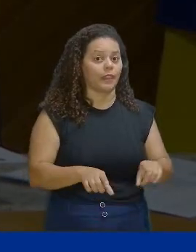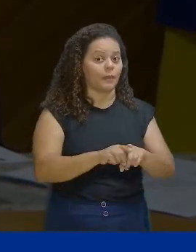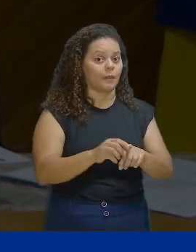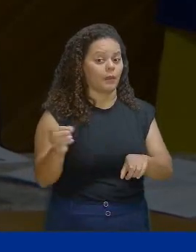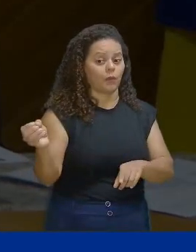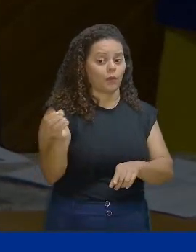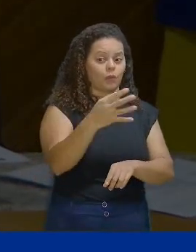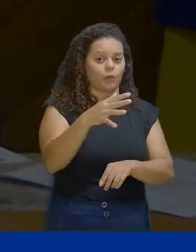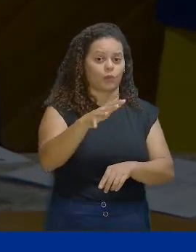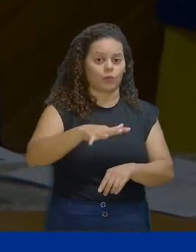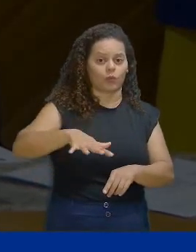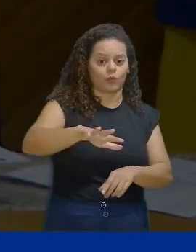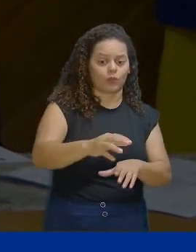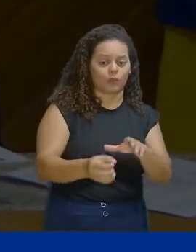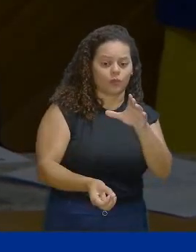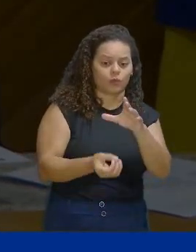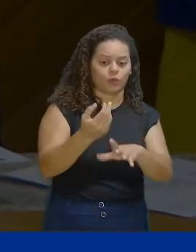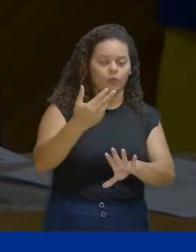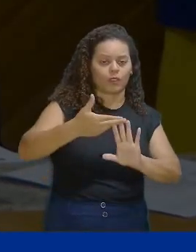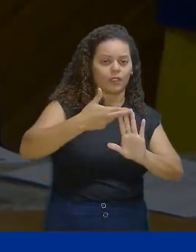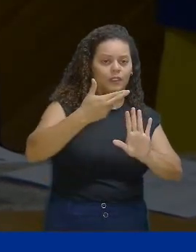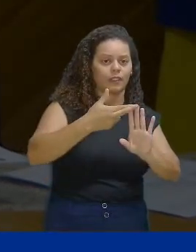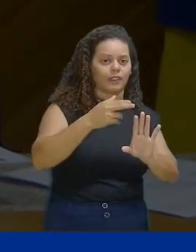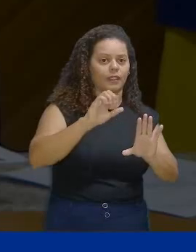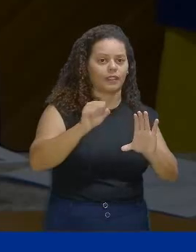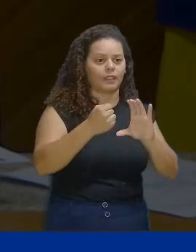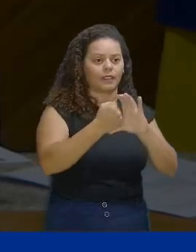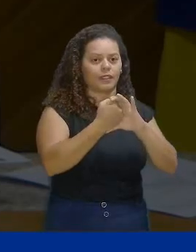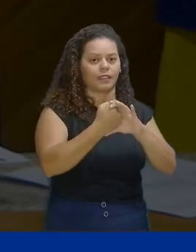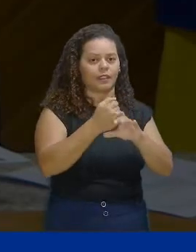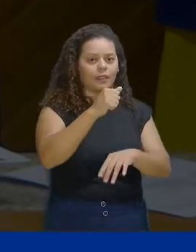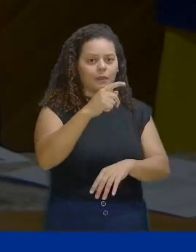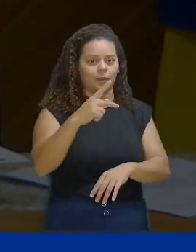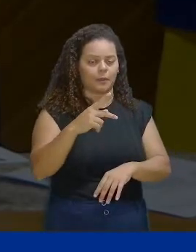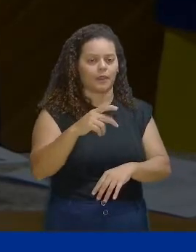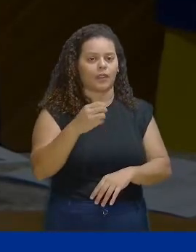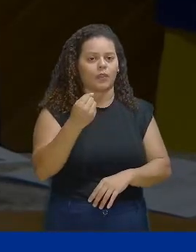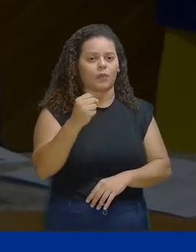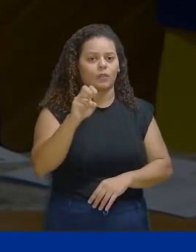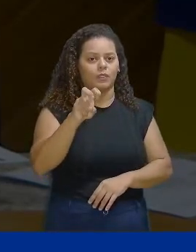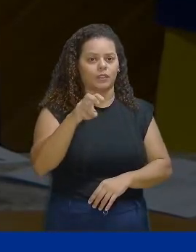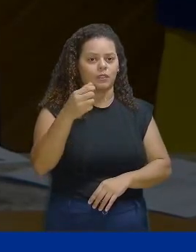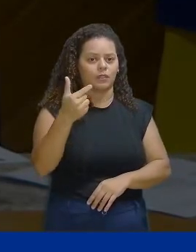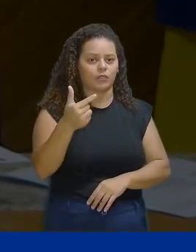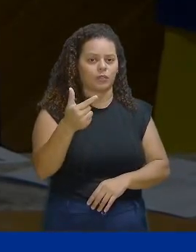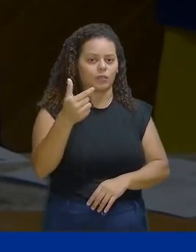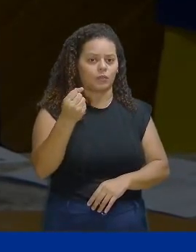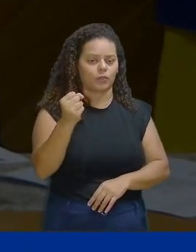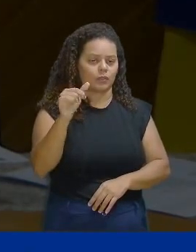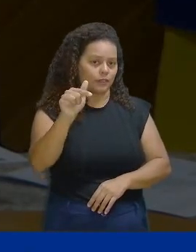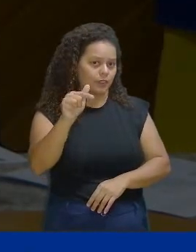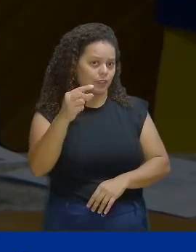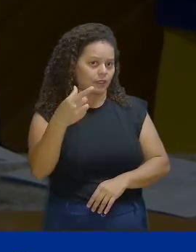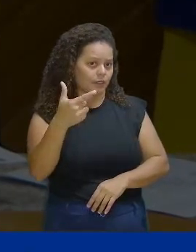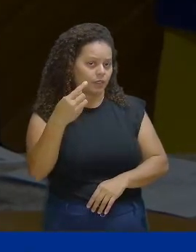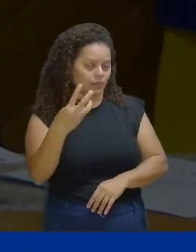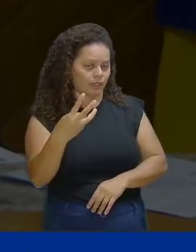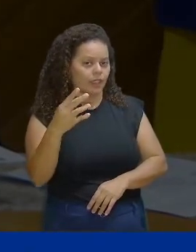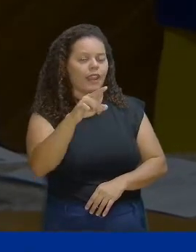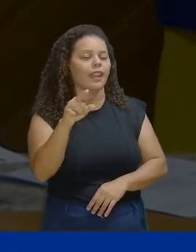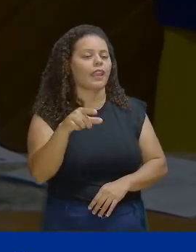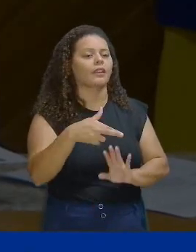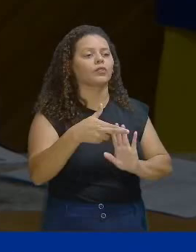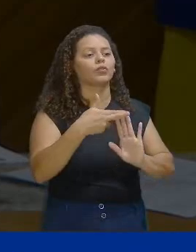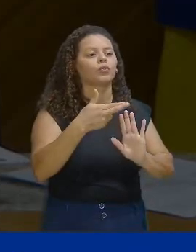zona eleitoral criada pela resolução TRE-AP, número 587/2023, e a resolução